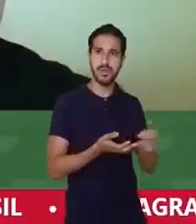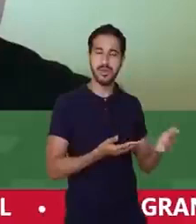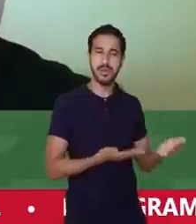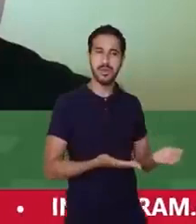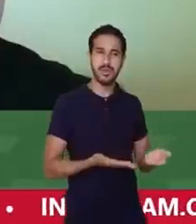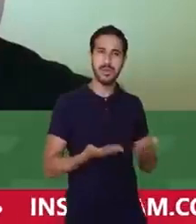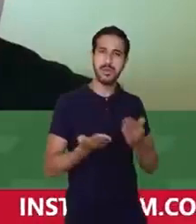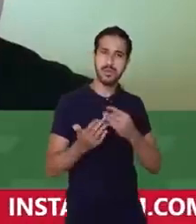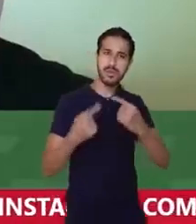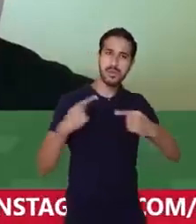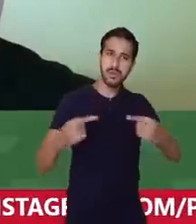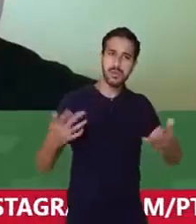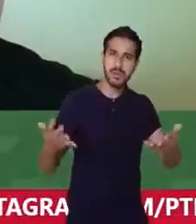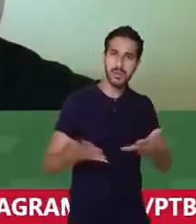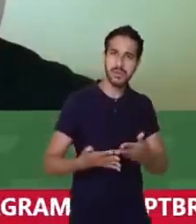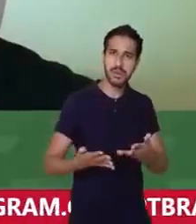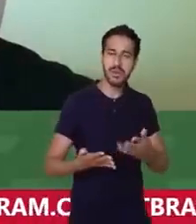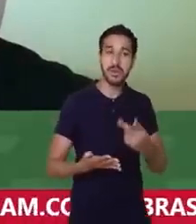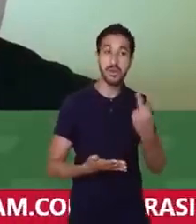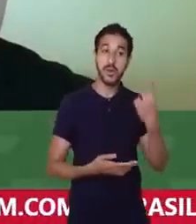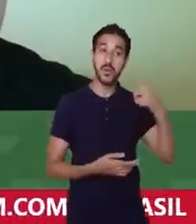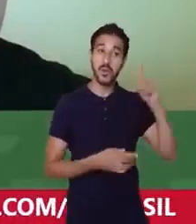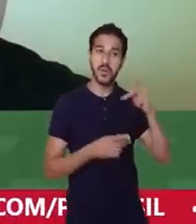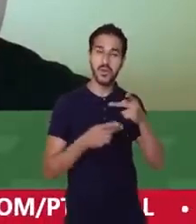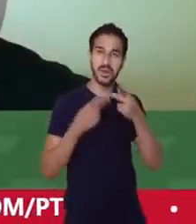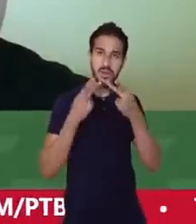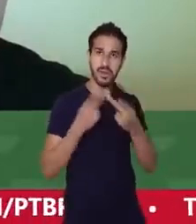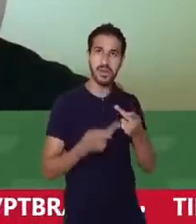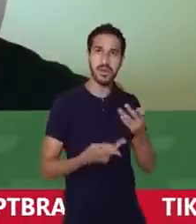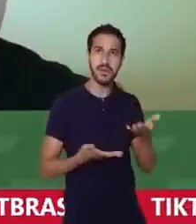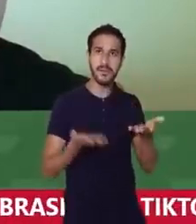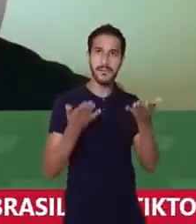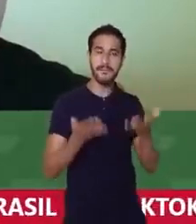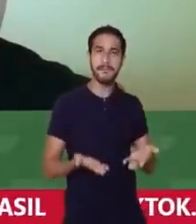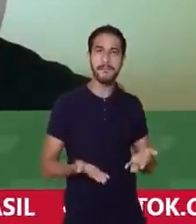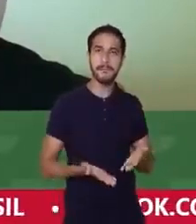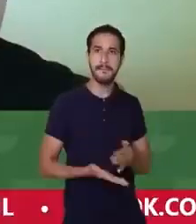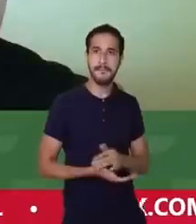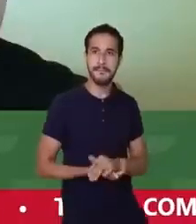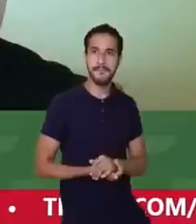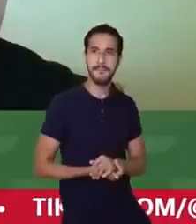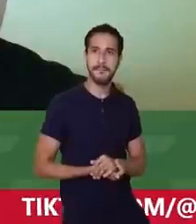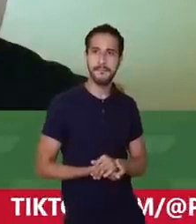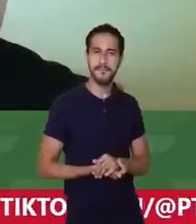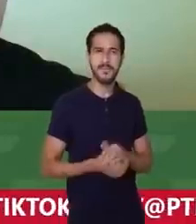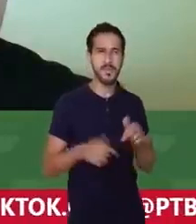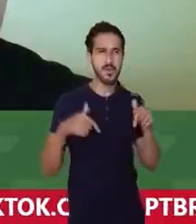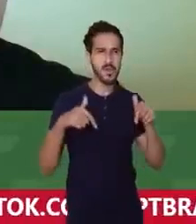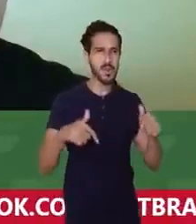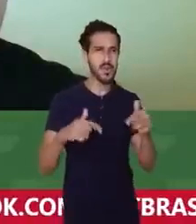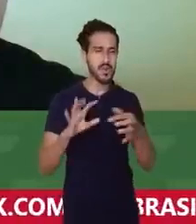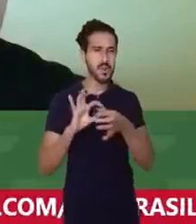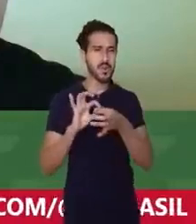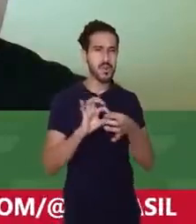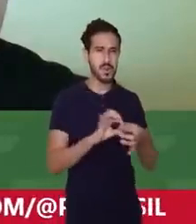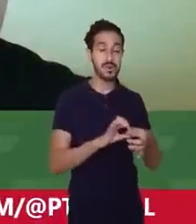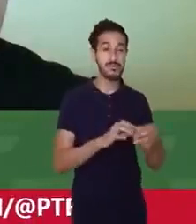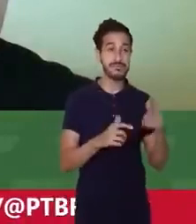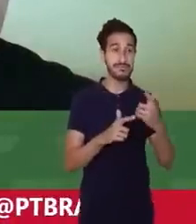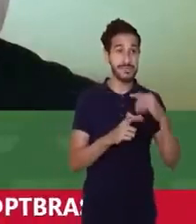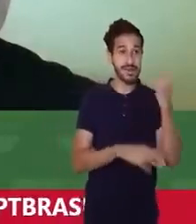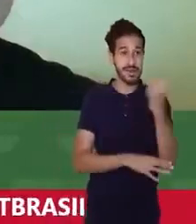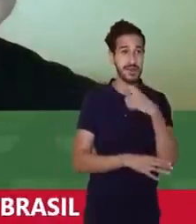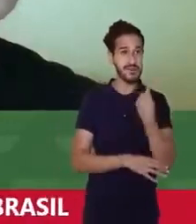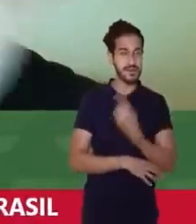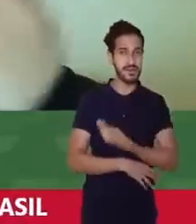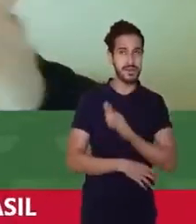esse debate agora, na sua última manifestação, presidenta Dilma, frente a esse caos que nós